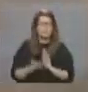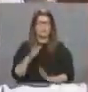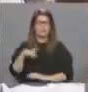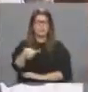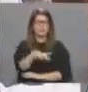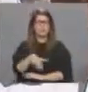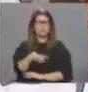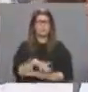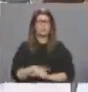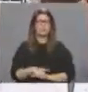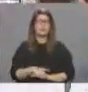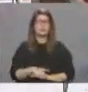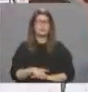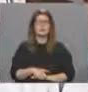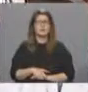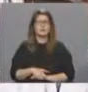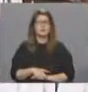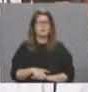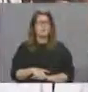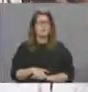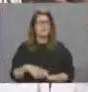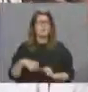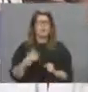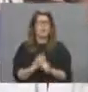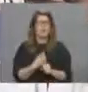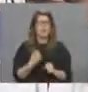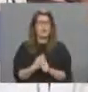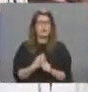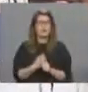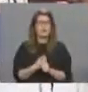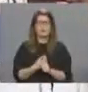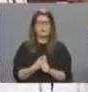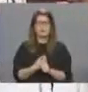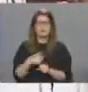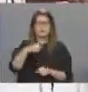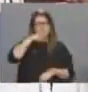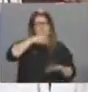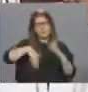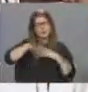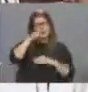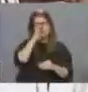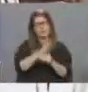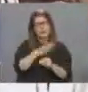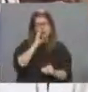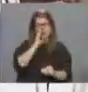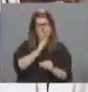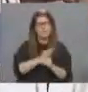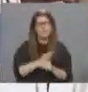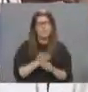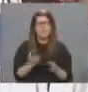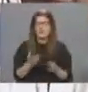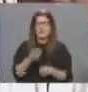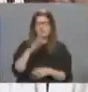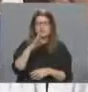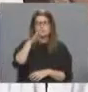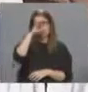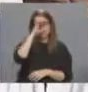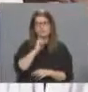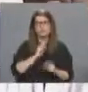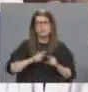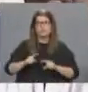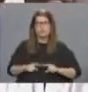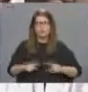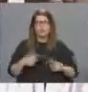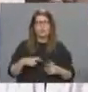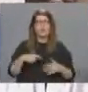local. Trata-se de uma obra que há muito é ambicionada para esta população e que os diversos executivos, e agora reforçado agora com a